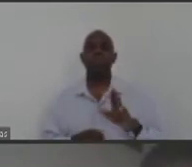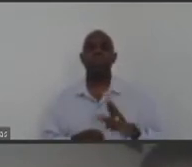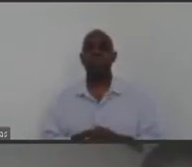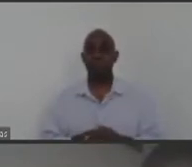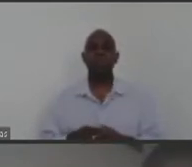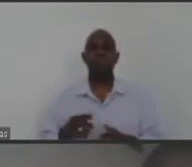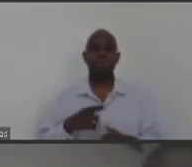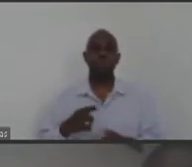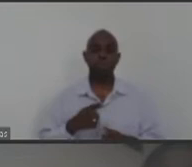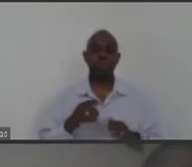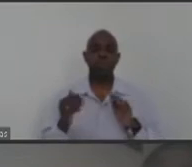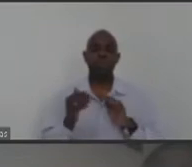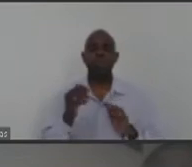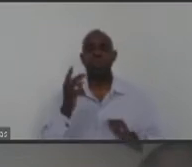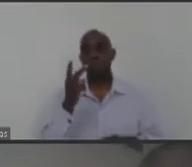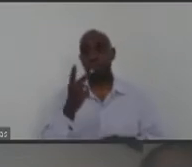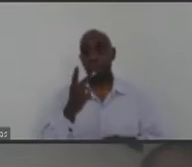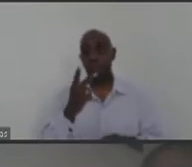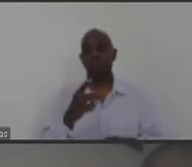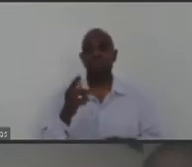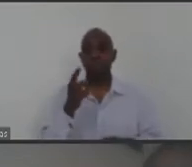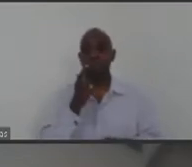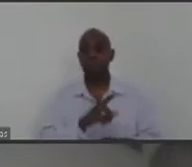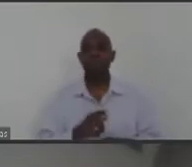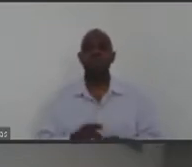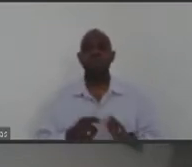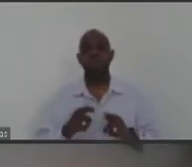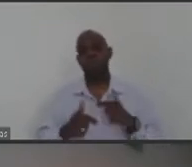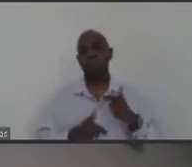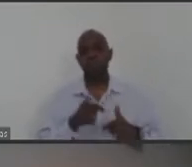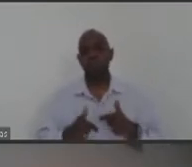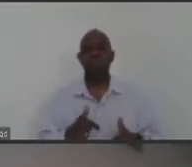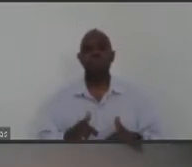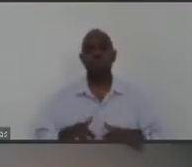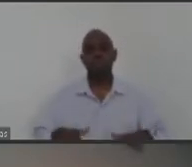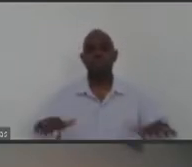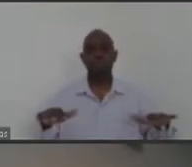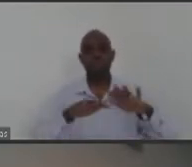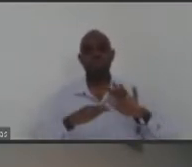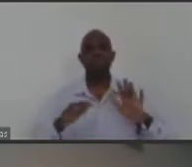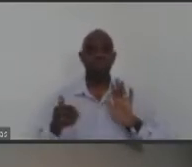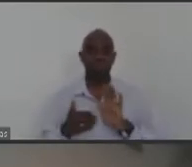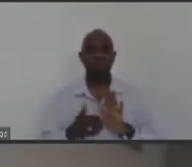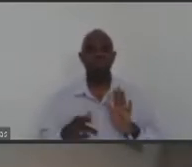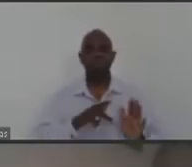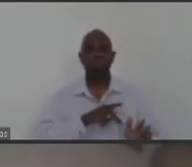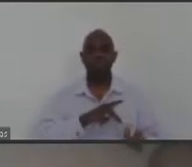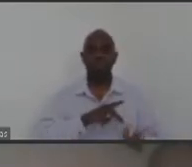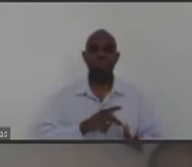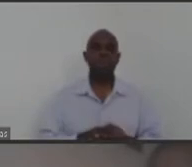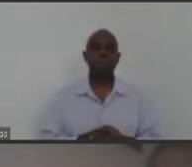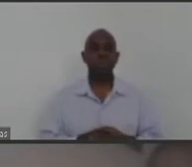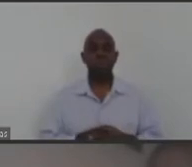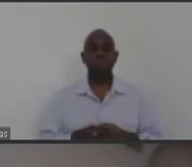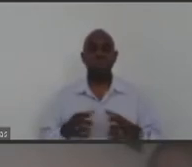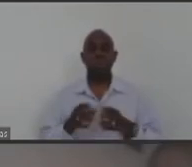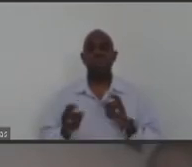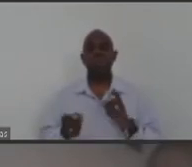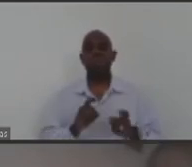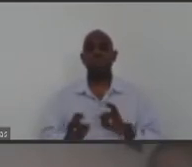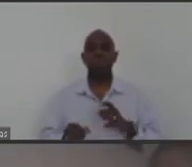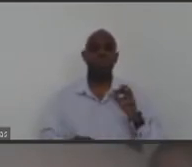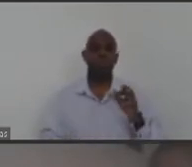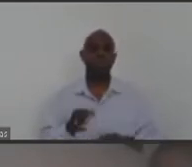favoráveis. Está aprovado o parecer da Comissão de Obras, Serviços Públicos e Atividades Privadas. Comissão de Justiça e Redação, redação